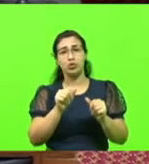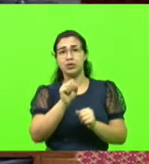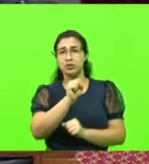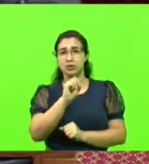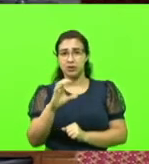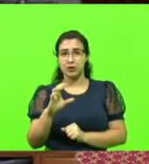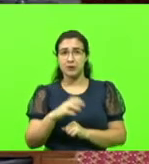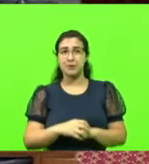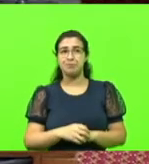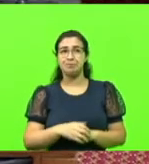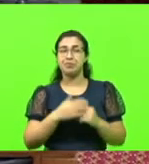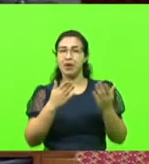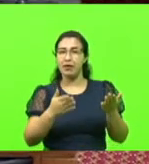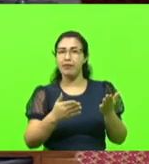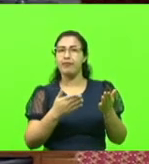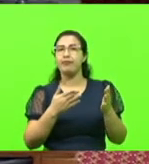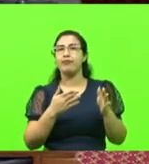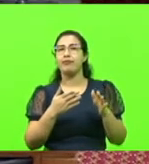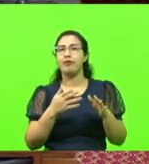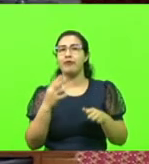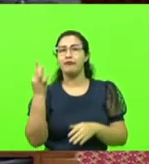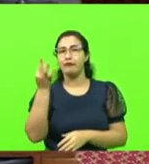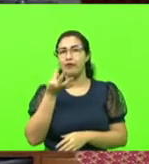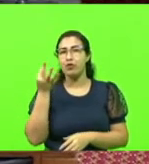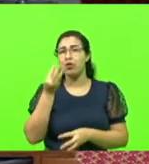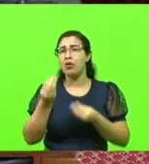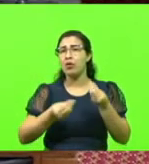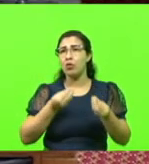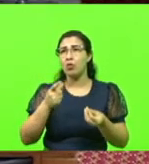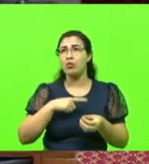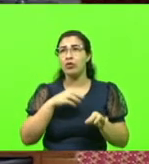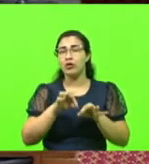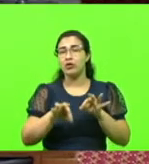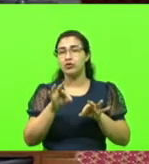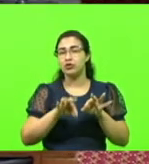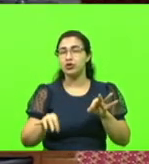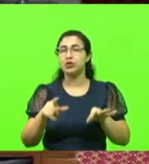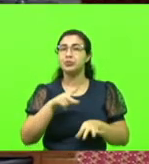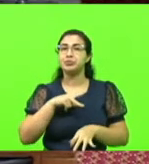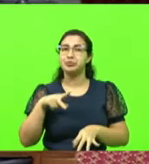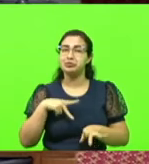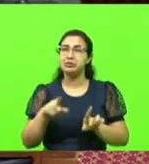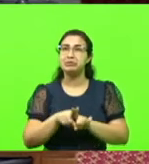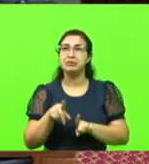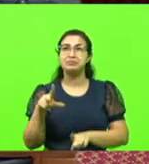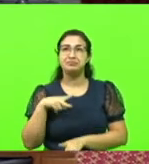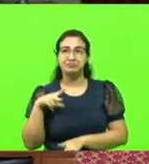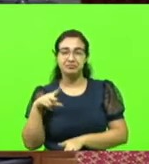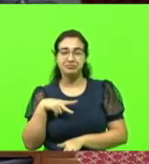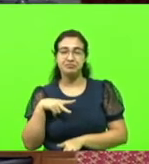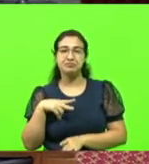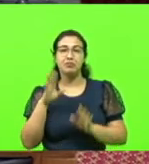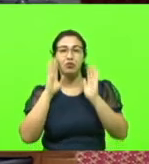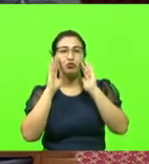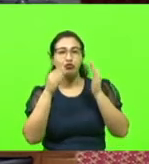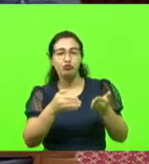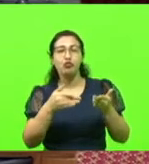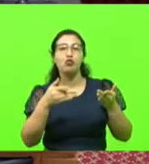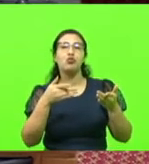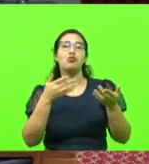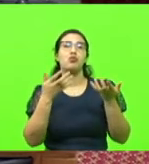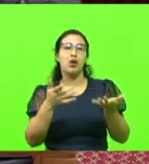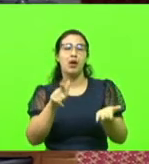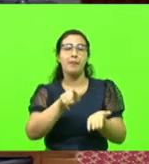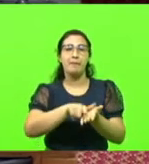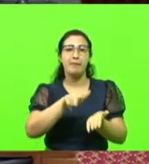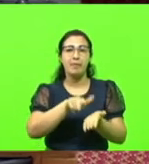UNIARP mantém diversas parcerias com entidades públicas e privadas, visando cumprir seu papel